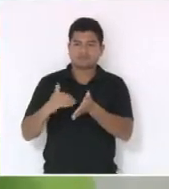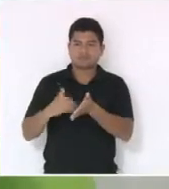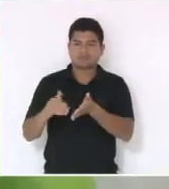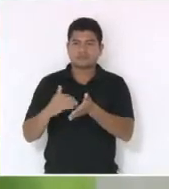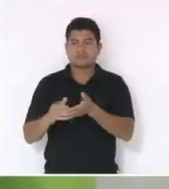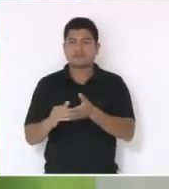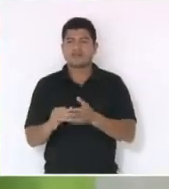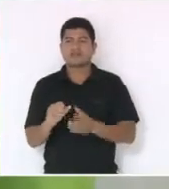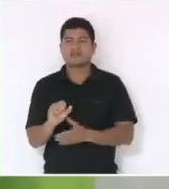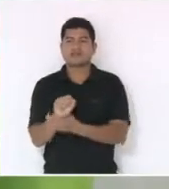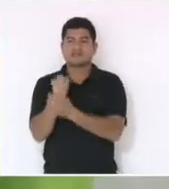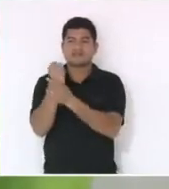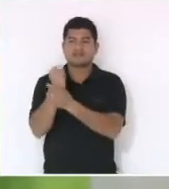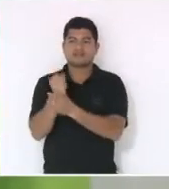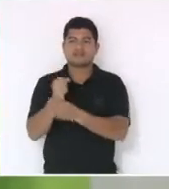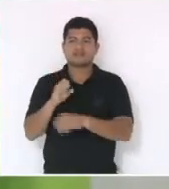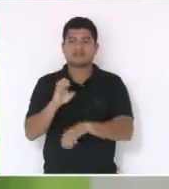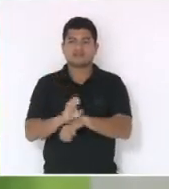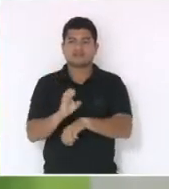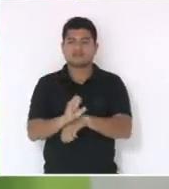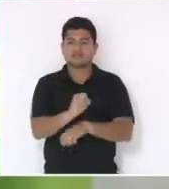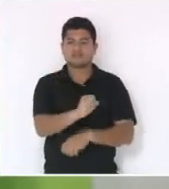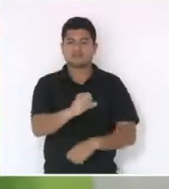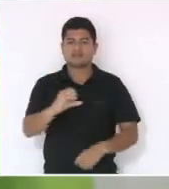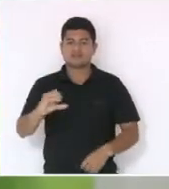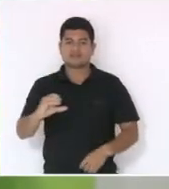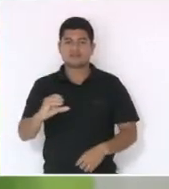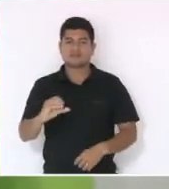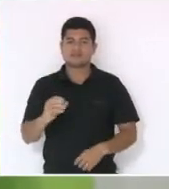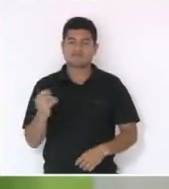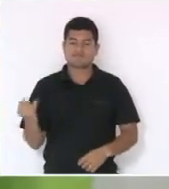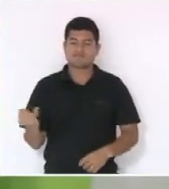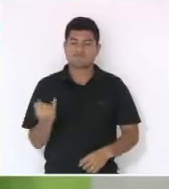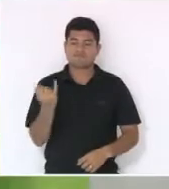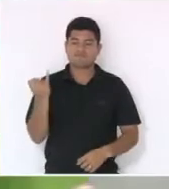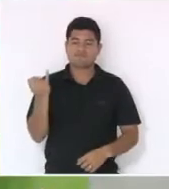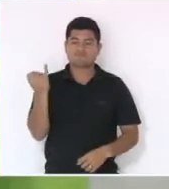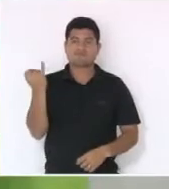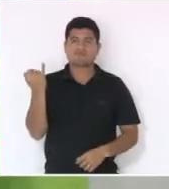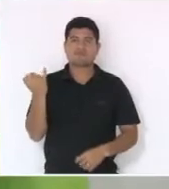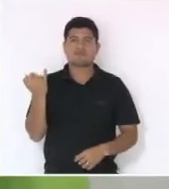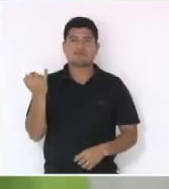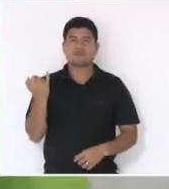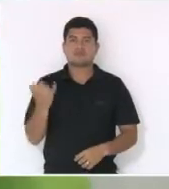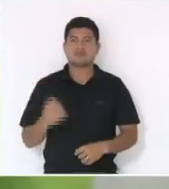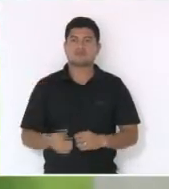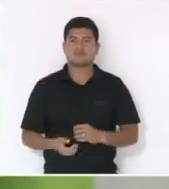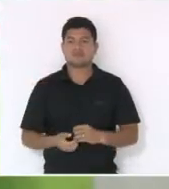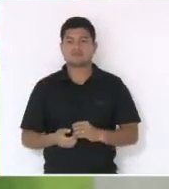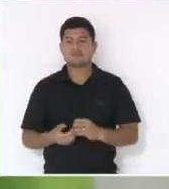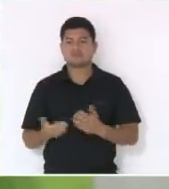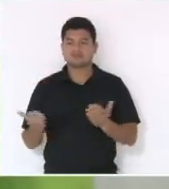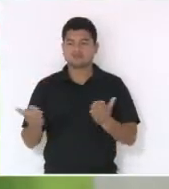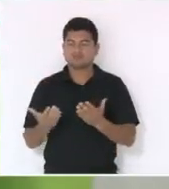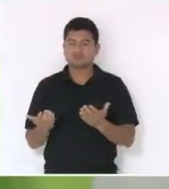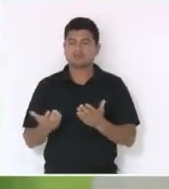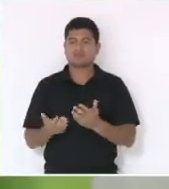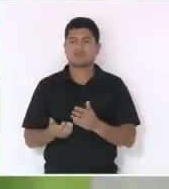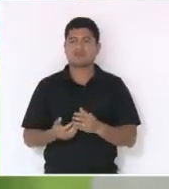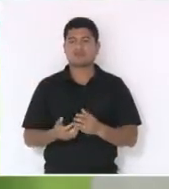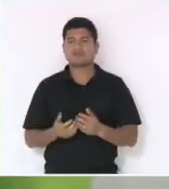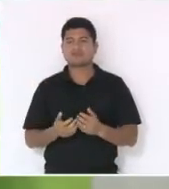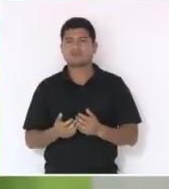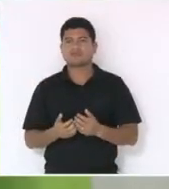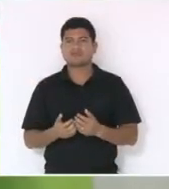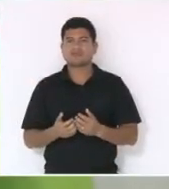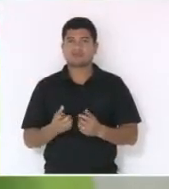Segurança do Estado de Santa Catarina. Muito importante essa forma que ele encontrou